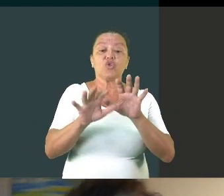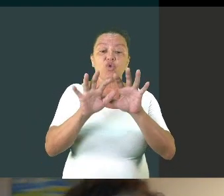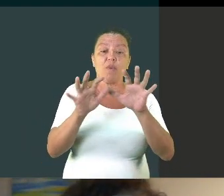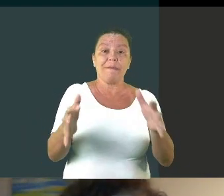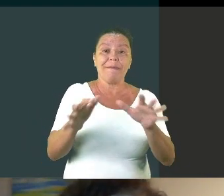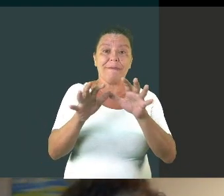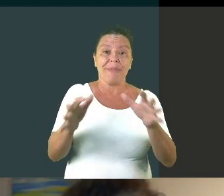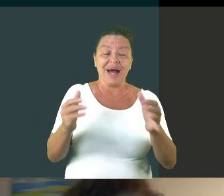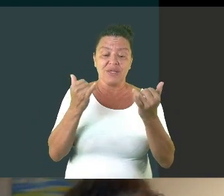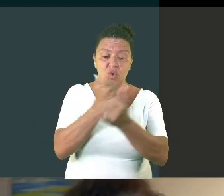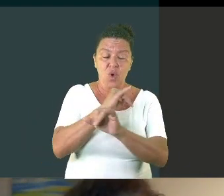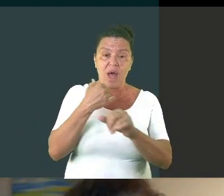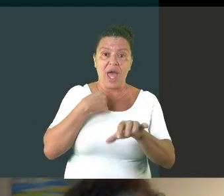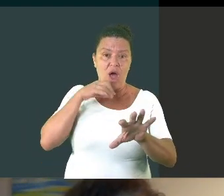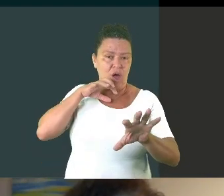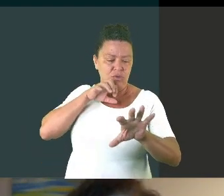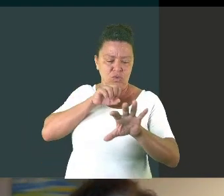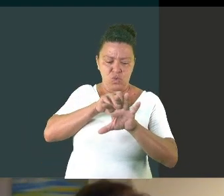transferência fluídica,